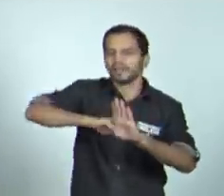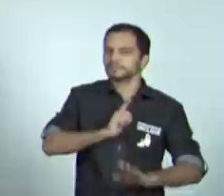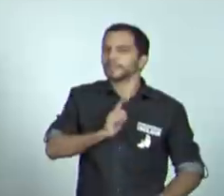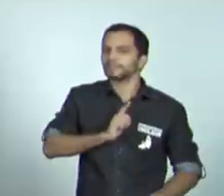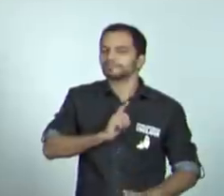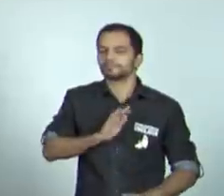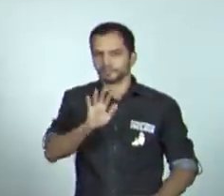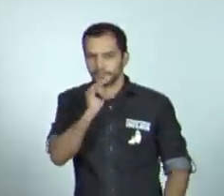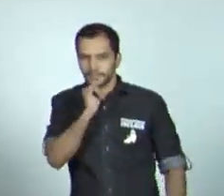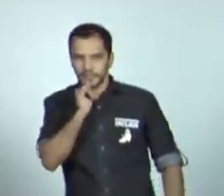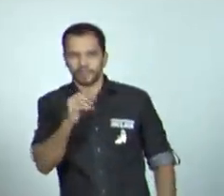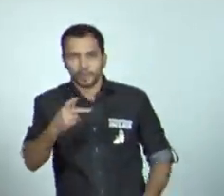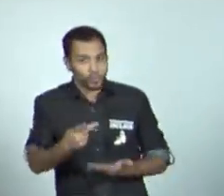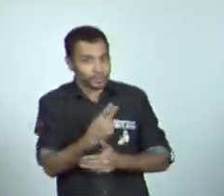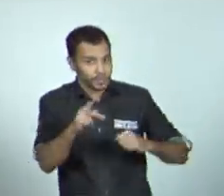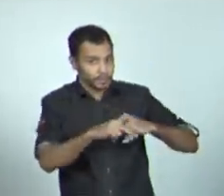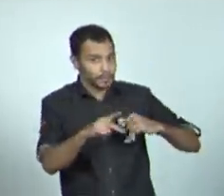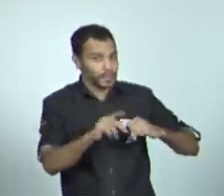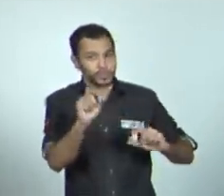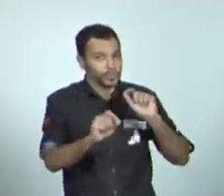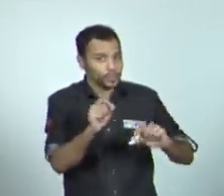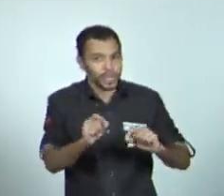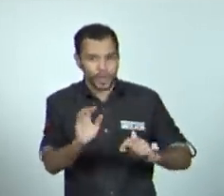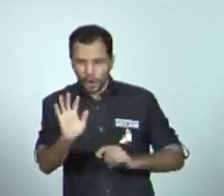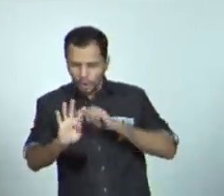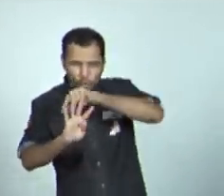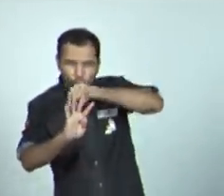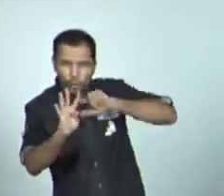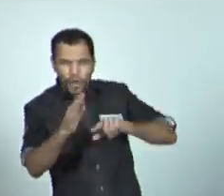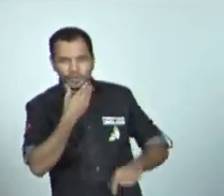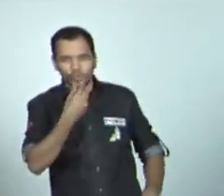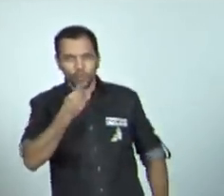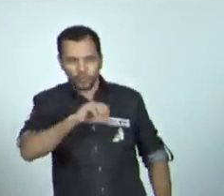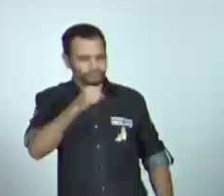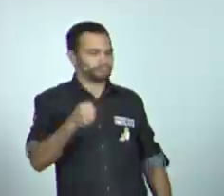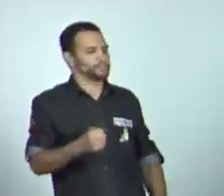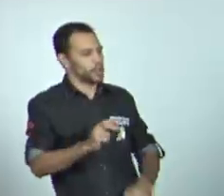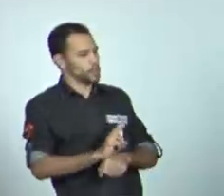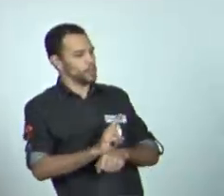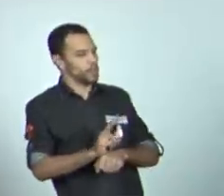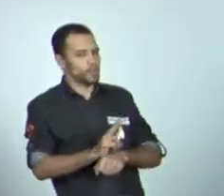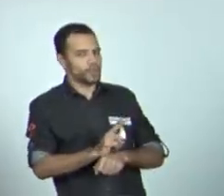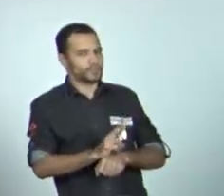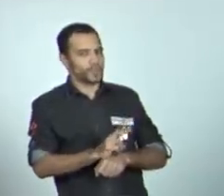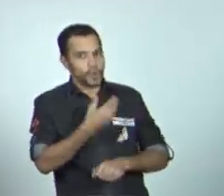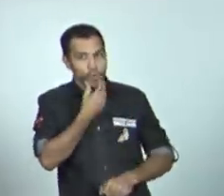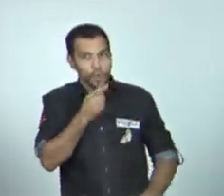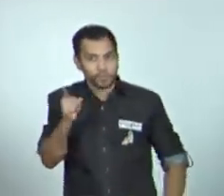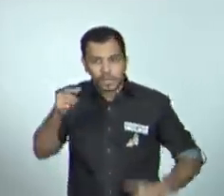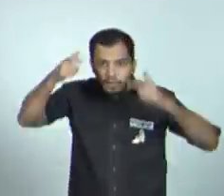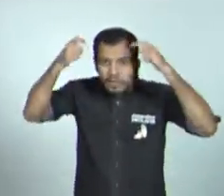cárcere entregando-o para ser guardado por quatro escoltas de quatro soldados cada uma heróis